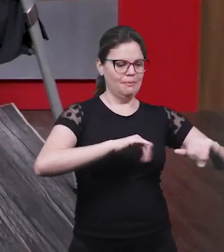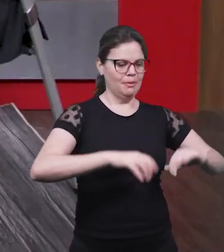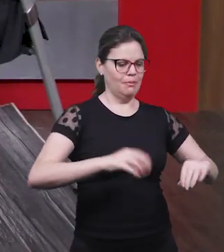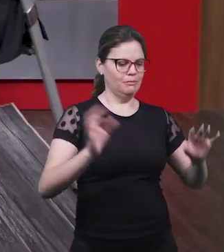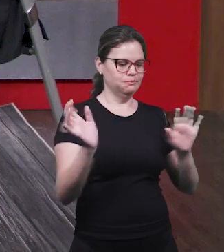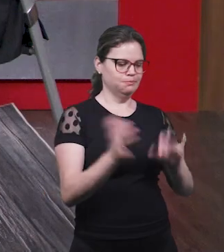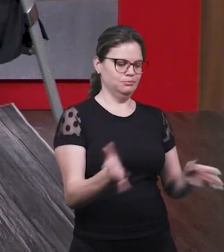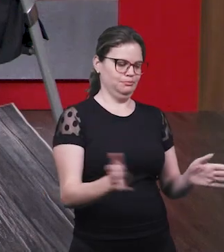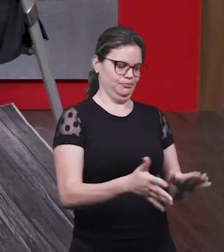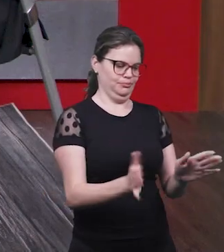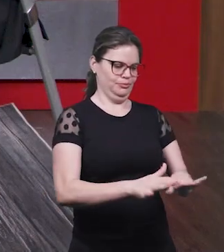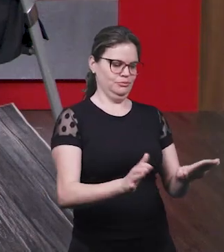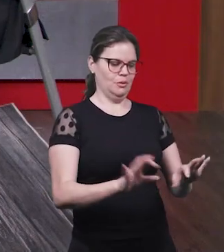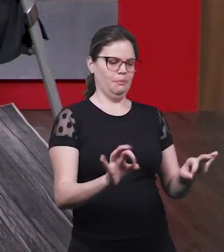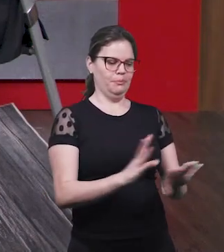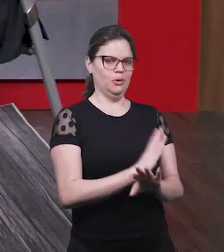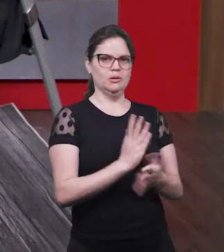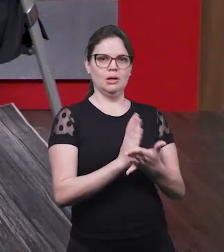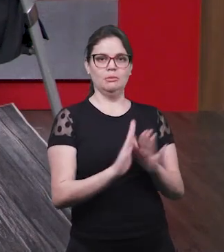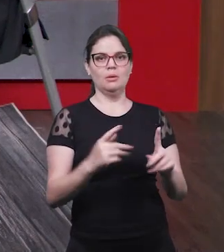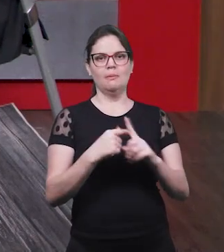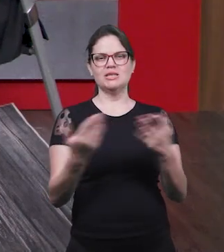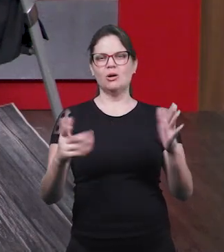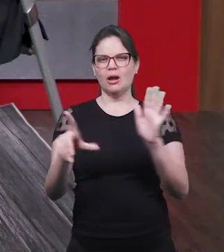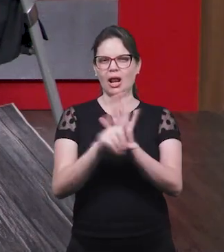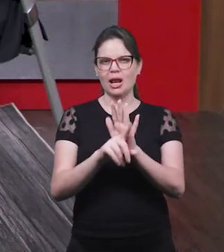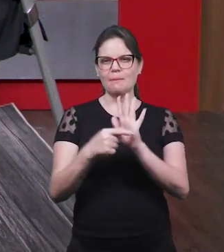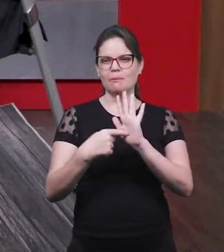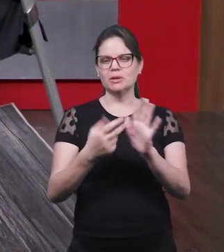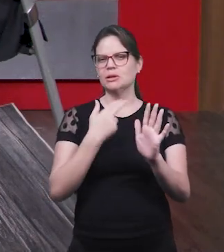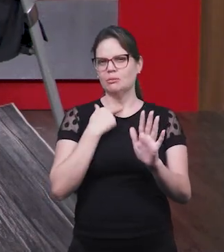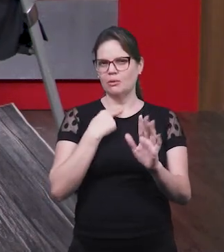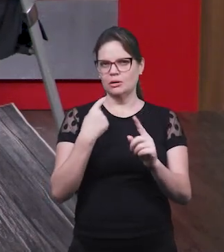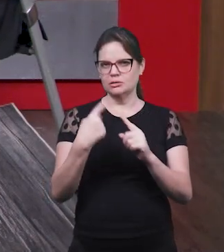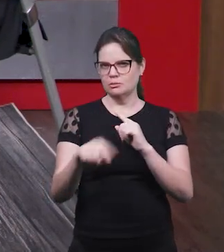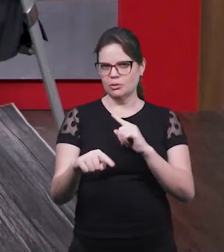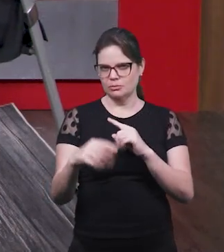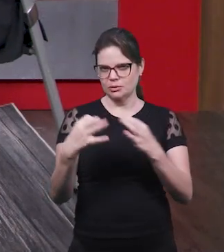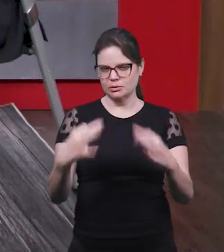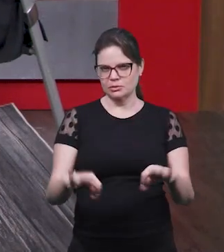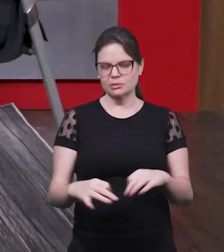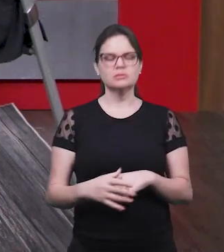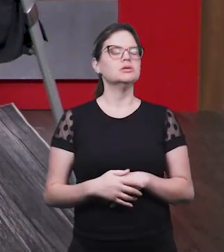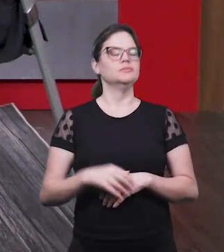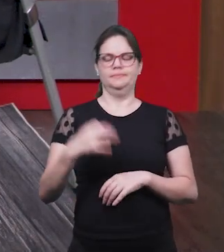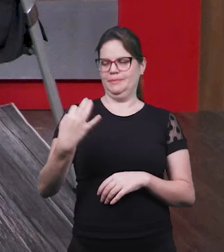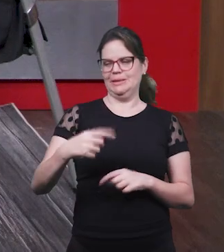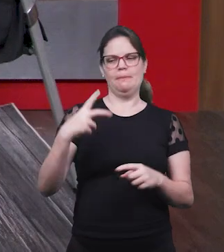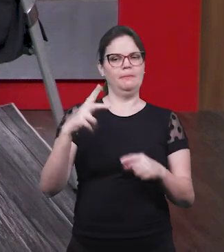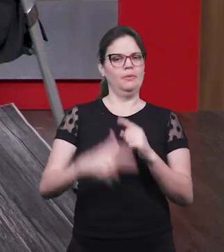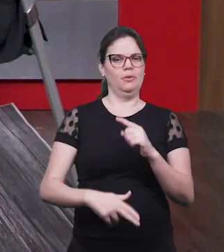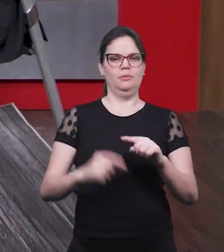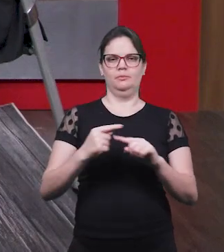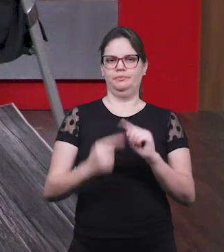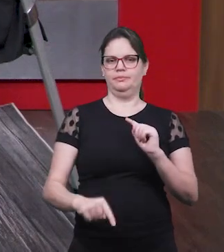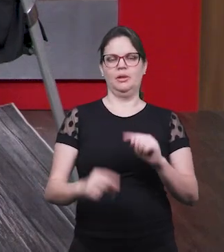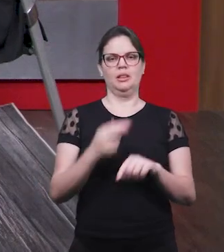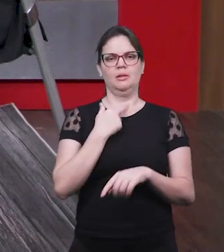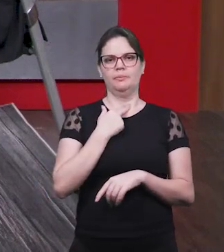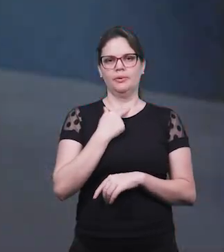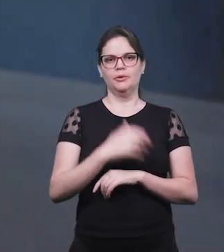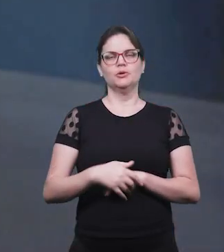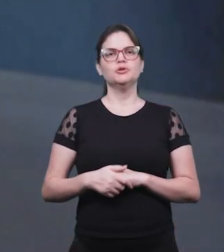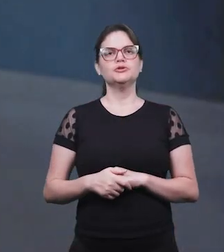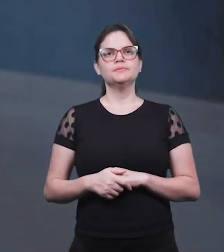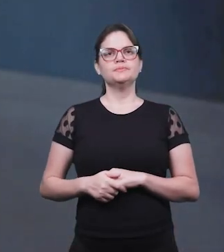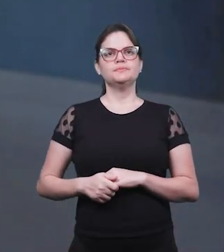Mas pelo que eu sei, existe uma lei que não permite isso, não é verdade? Sim, isso é proibido e